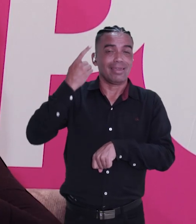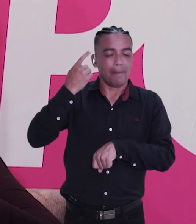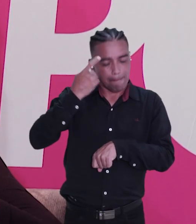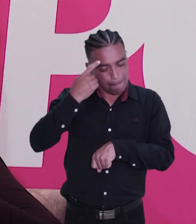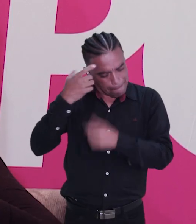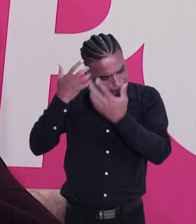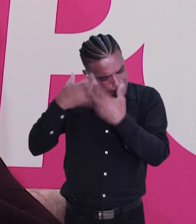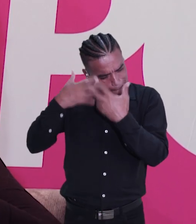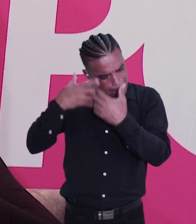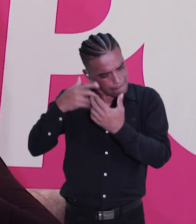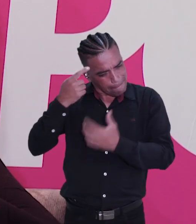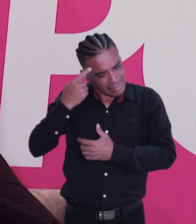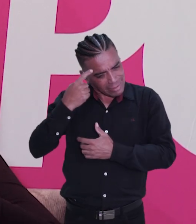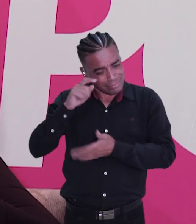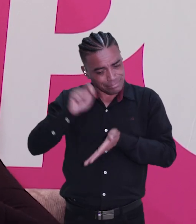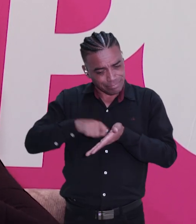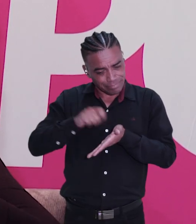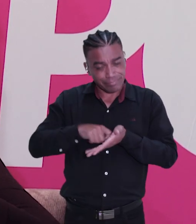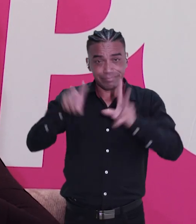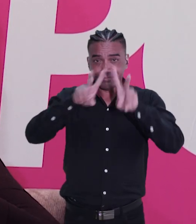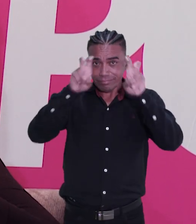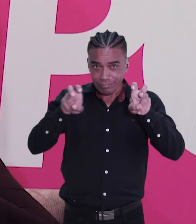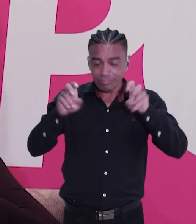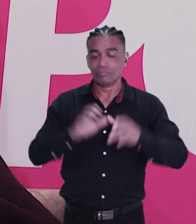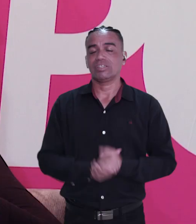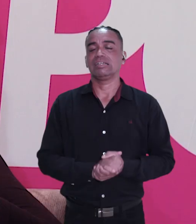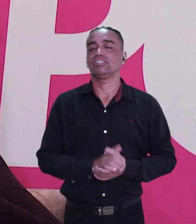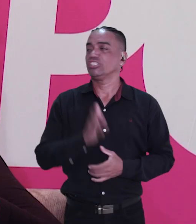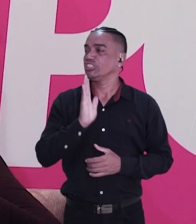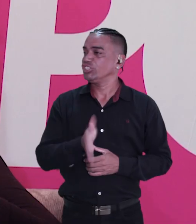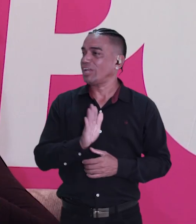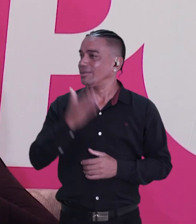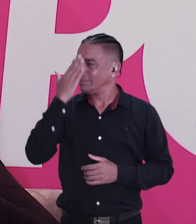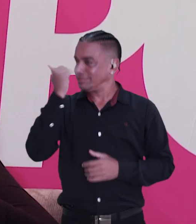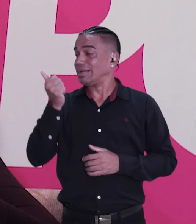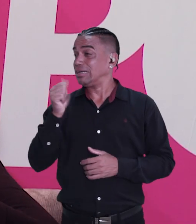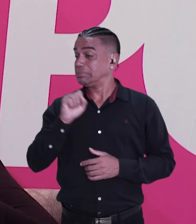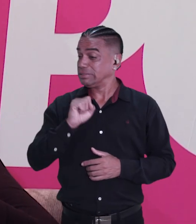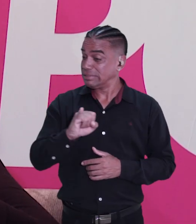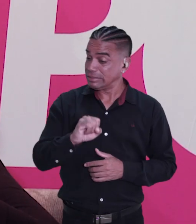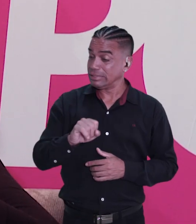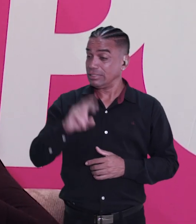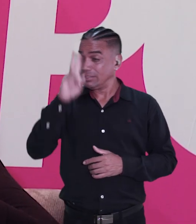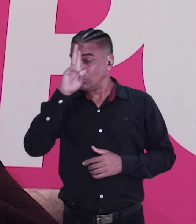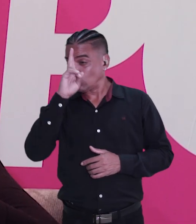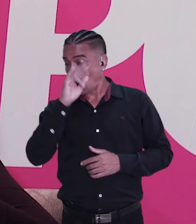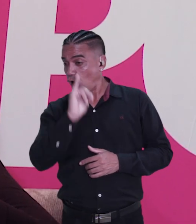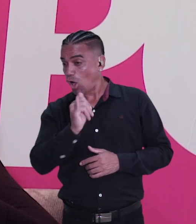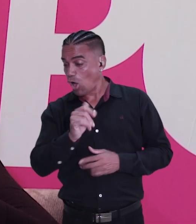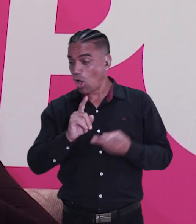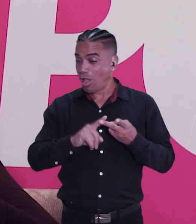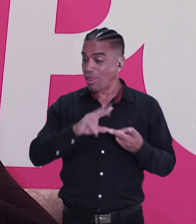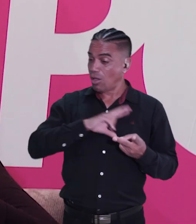e começa a pensar em escrever uma determinada coisa, a gente já sabe se aquilo vai ser um